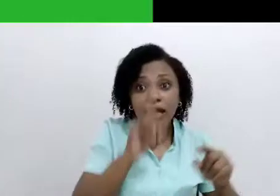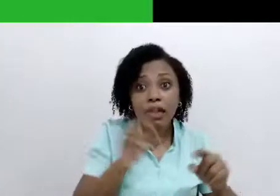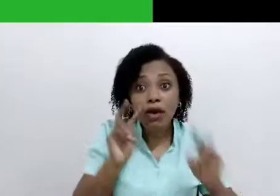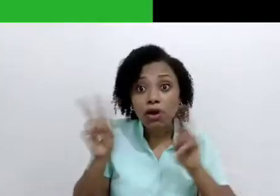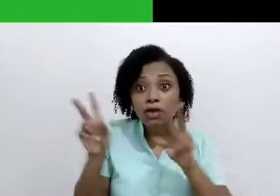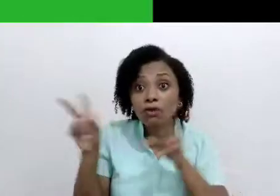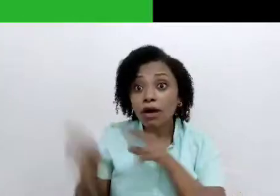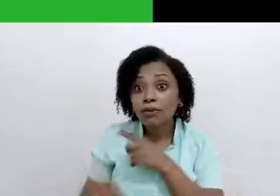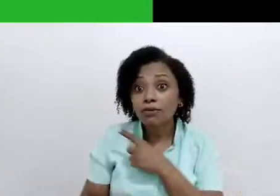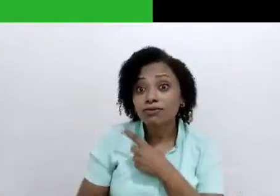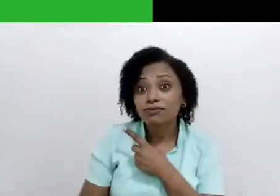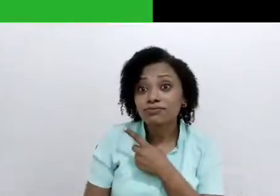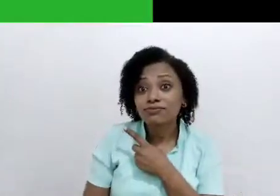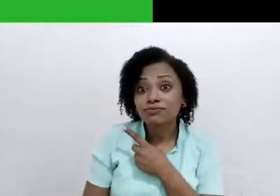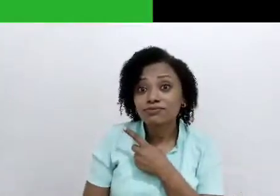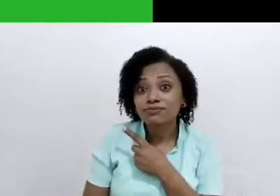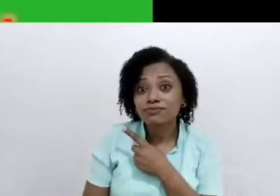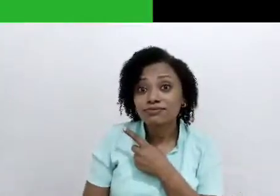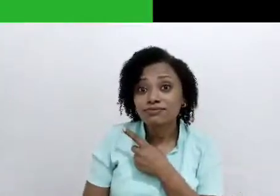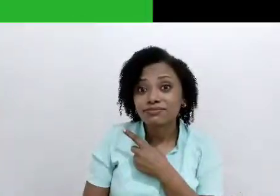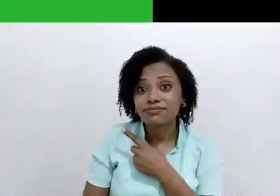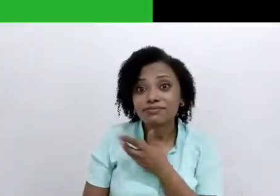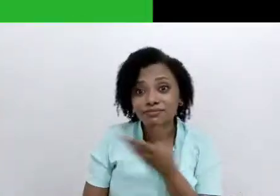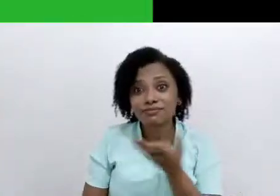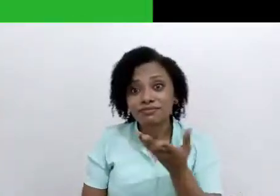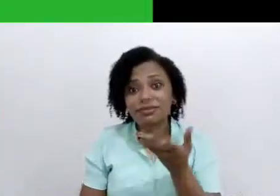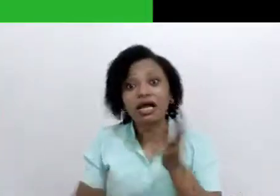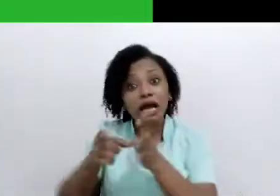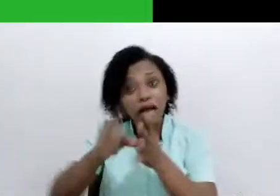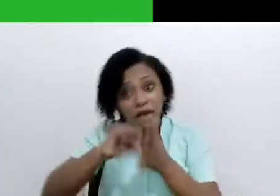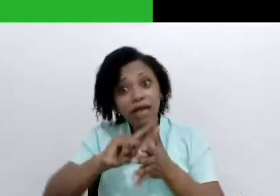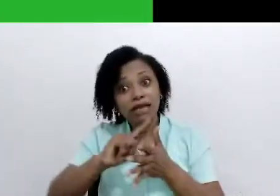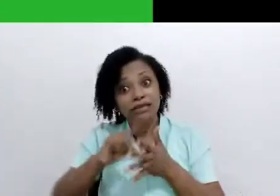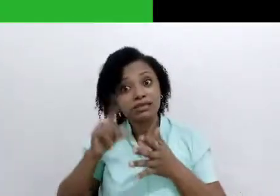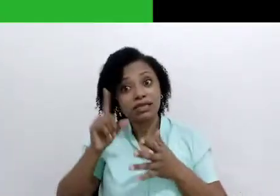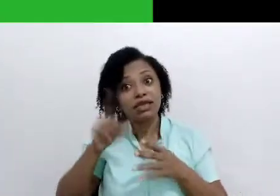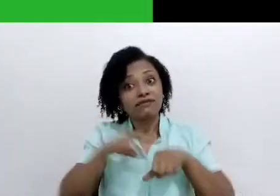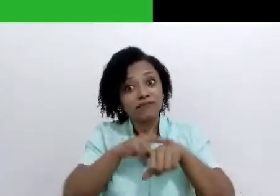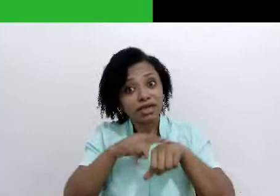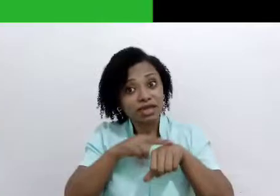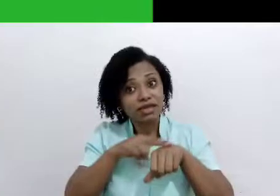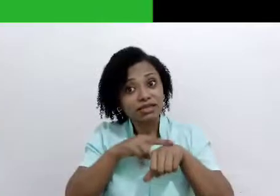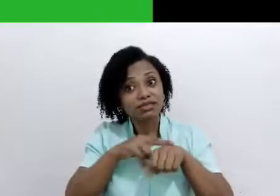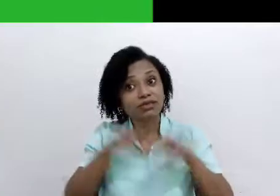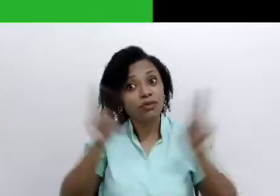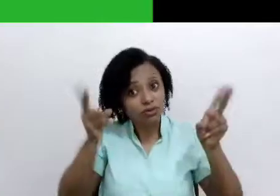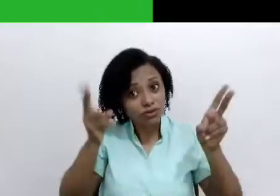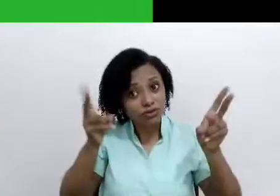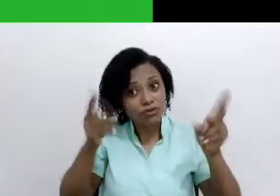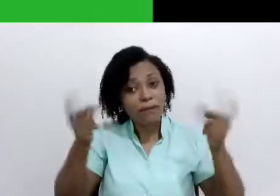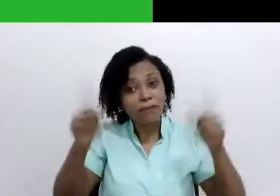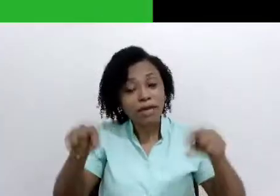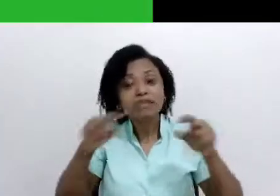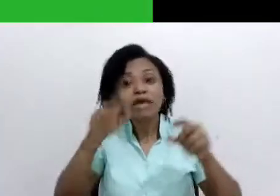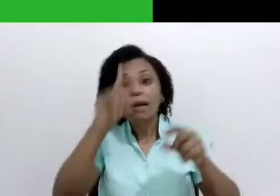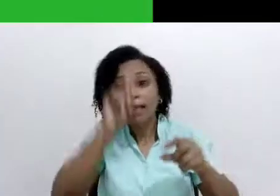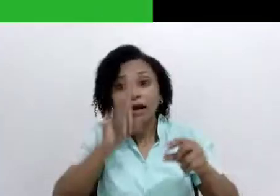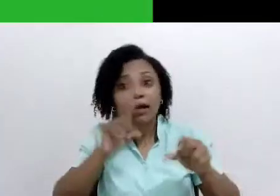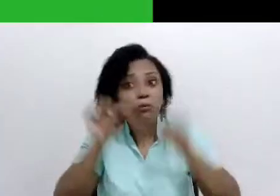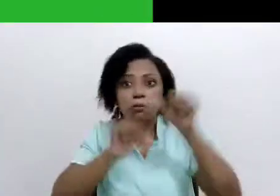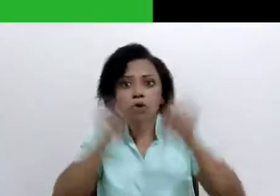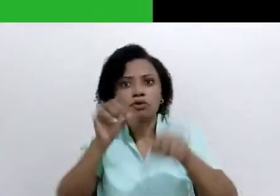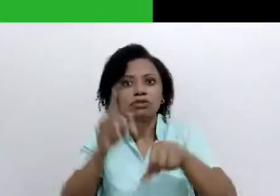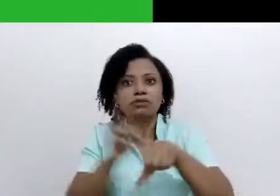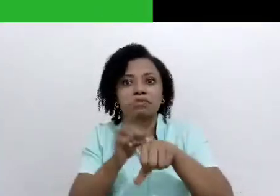iria ver essa bandeira dessa maneira. O que antes era verde continua verde. O que era branco vai refletir a luz